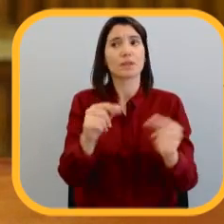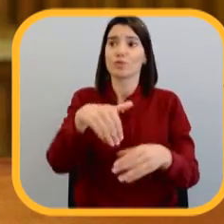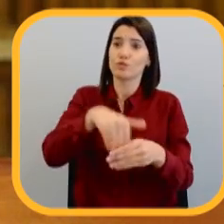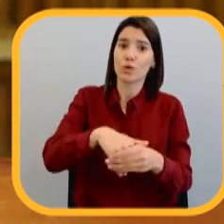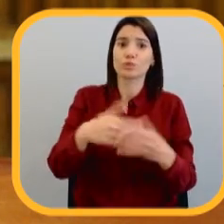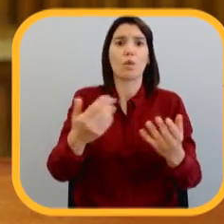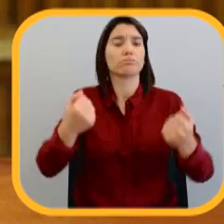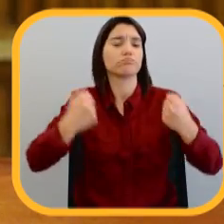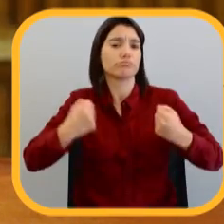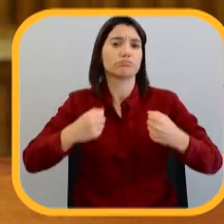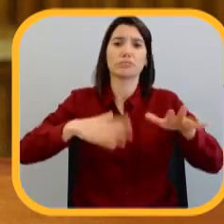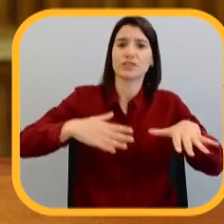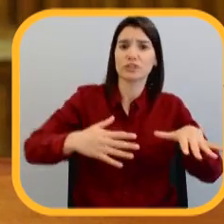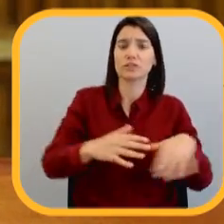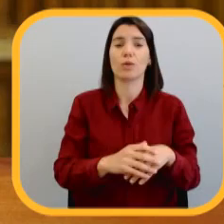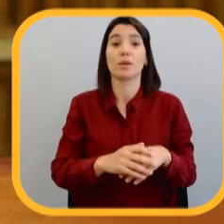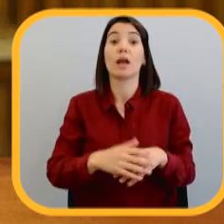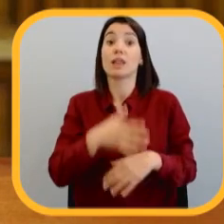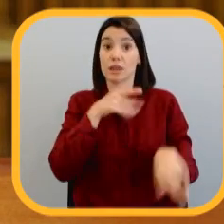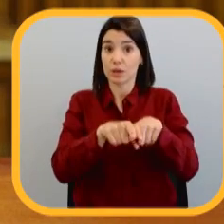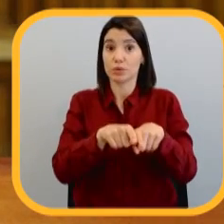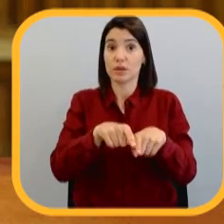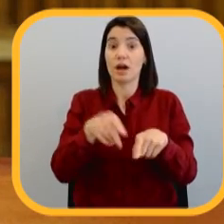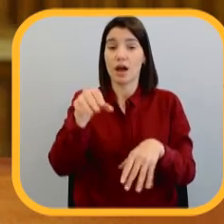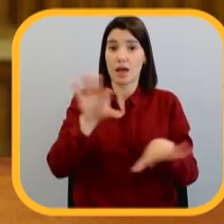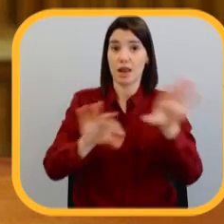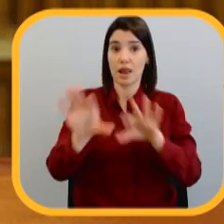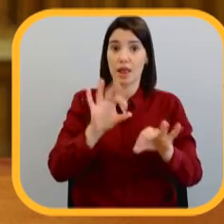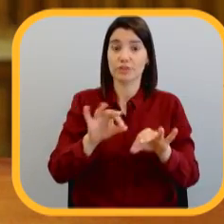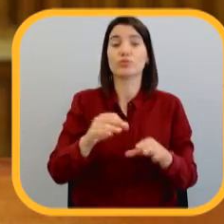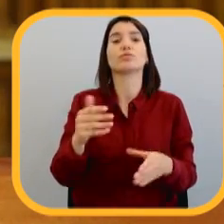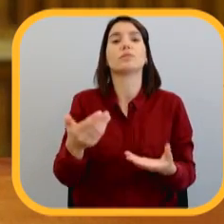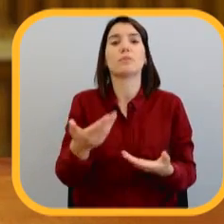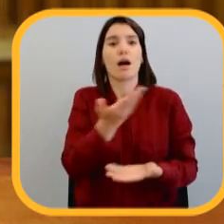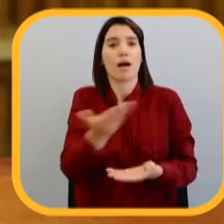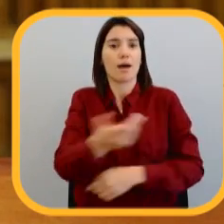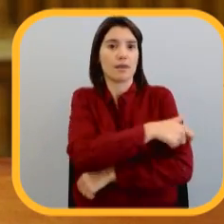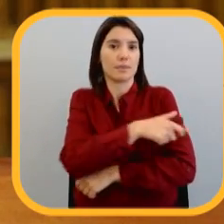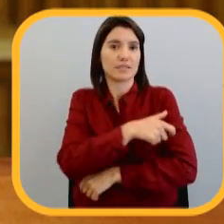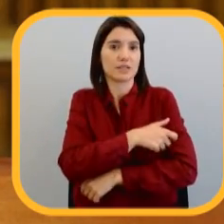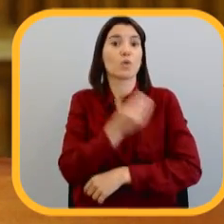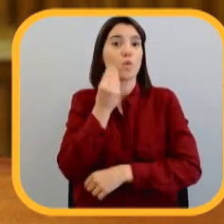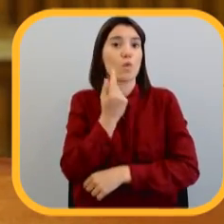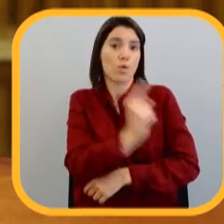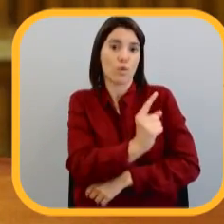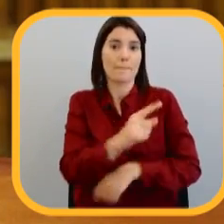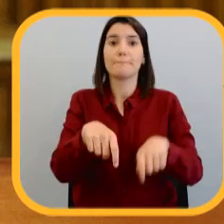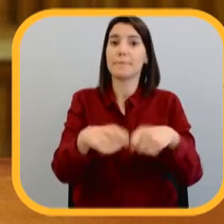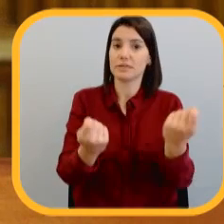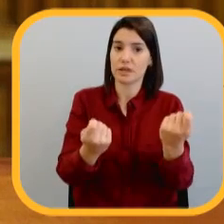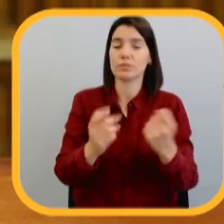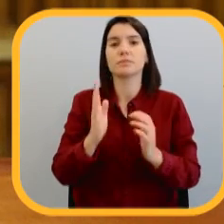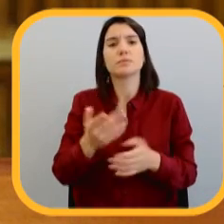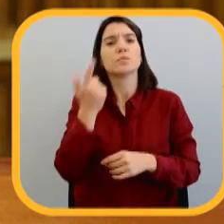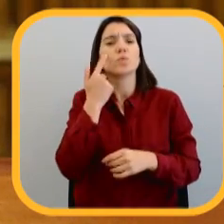debate, do voto e da manifestação. Todos os deputados eleitos surgem em representação de um partido político. Deste modo, torna-se